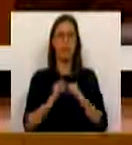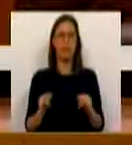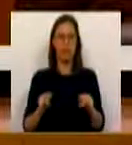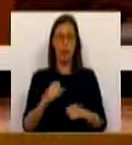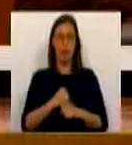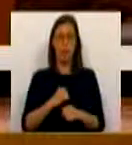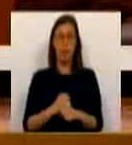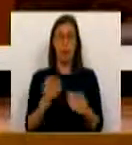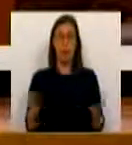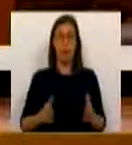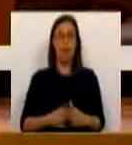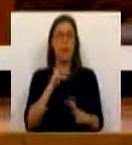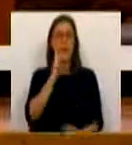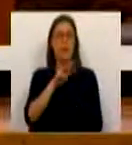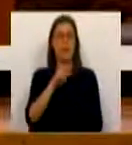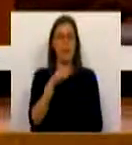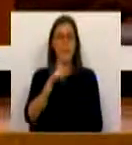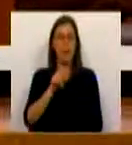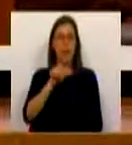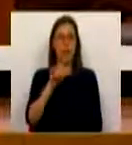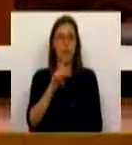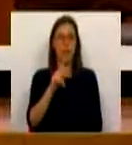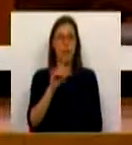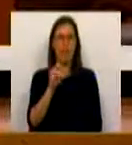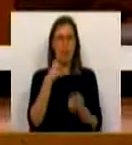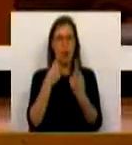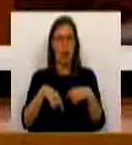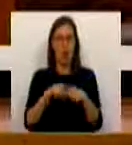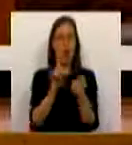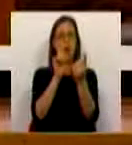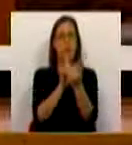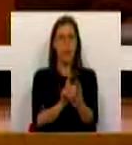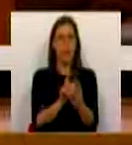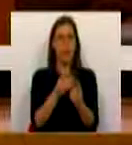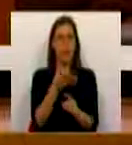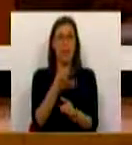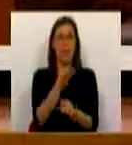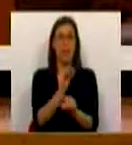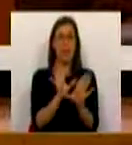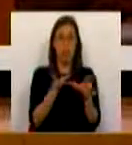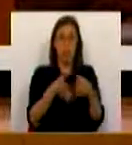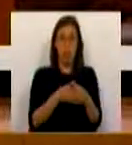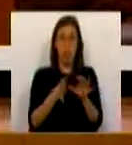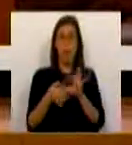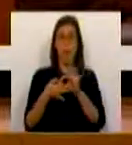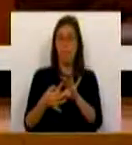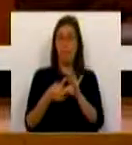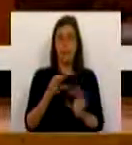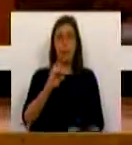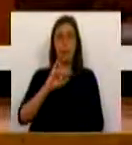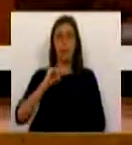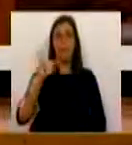Internacional do Trabalho, Maria Luz Vega, na audição promovida pela 10ª Comissão em parceria com a